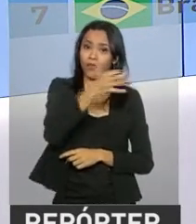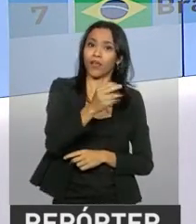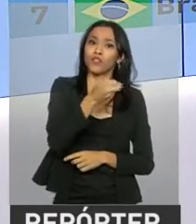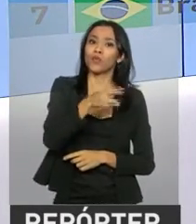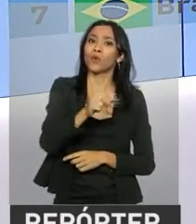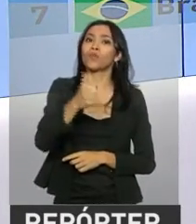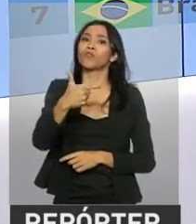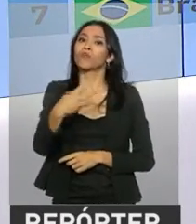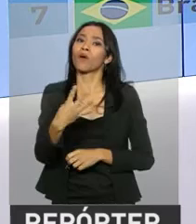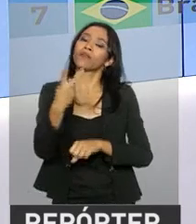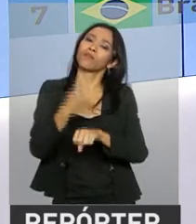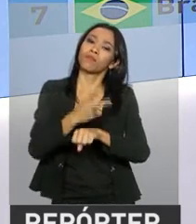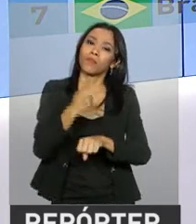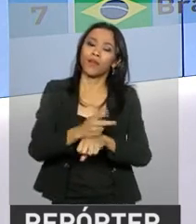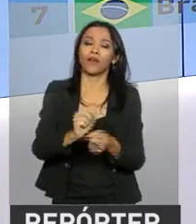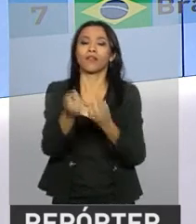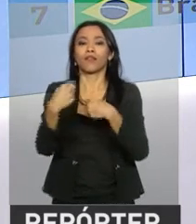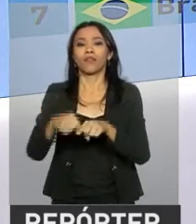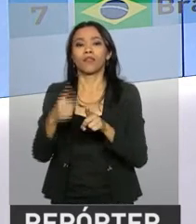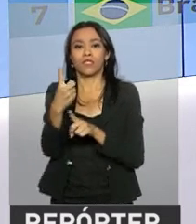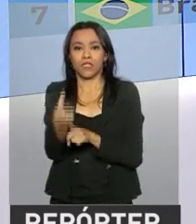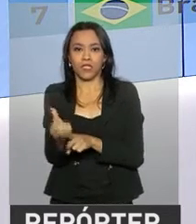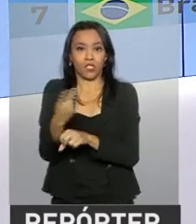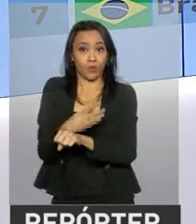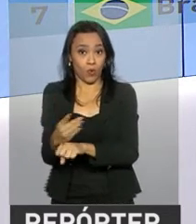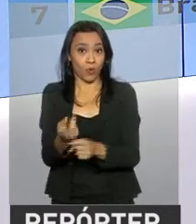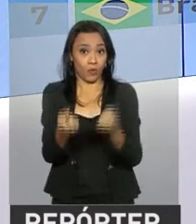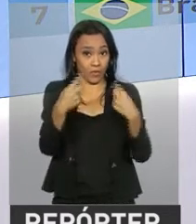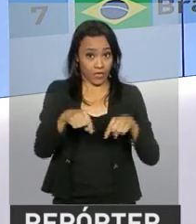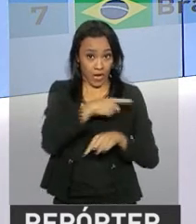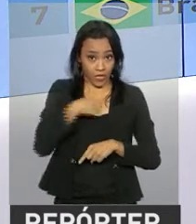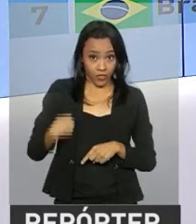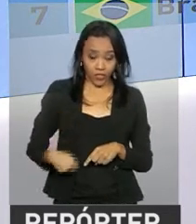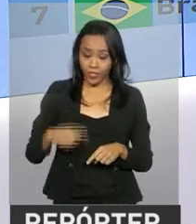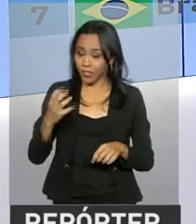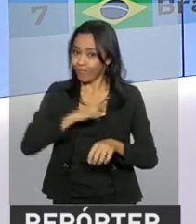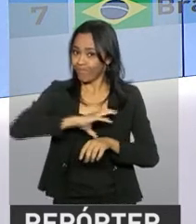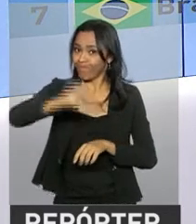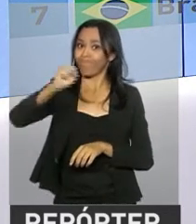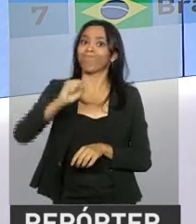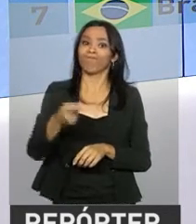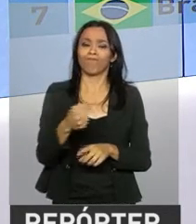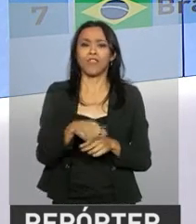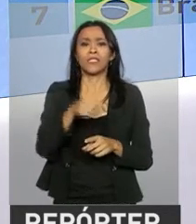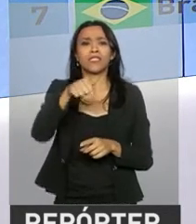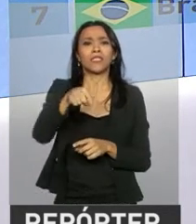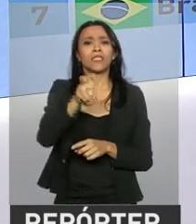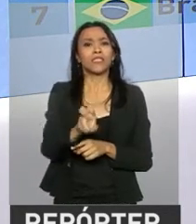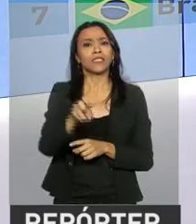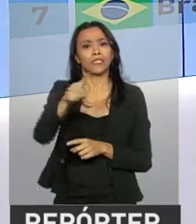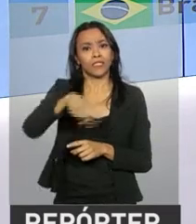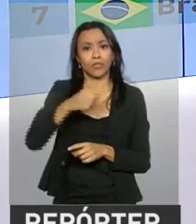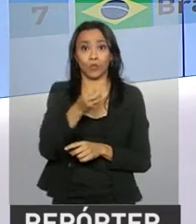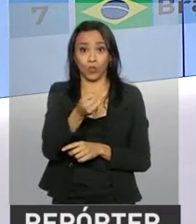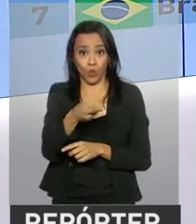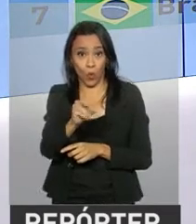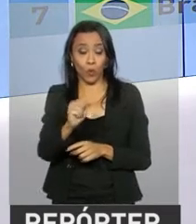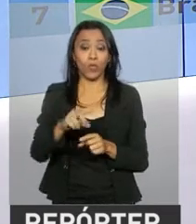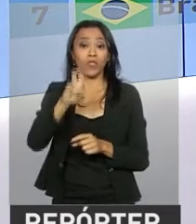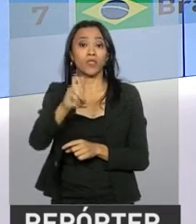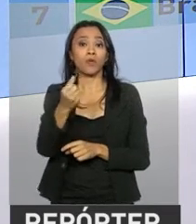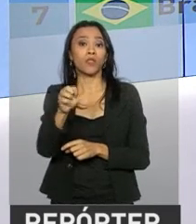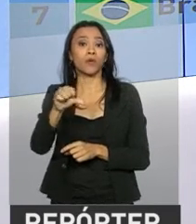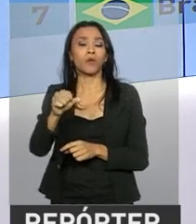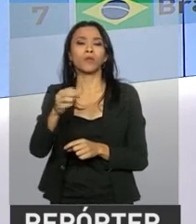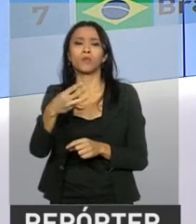ouro, 24 de prata e 16 de bronze. A China lidera o quadro de medalhas com folga, 75 medalhas de ouro, 58